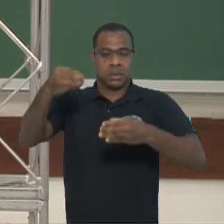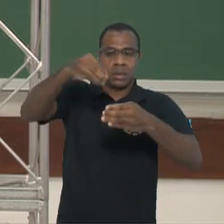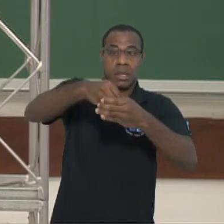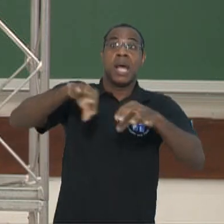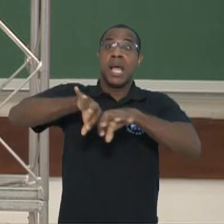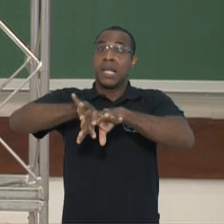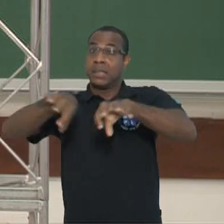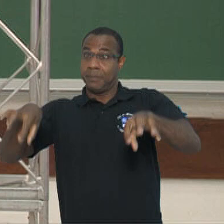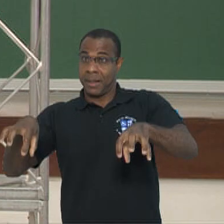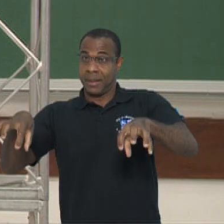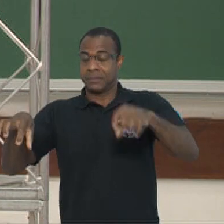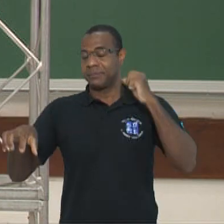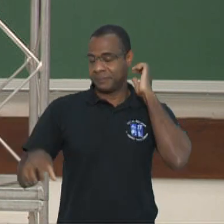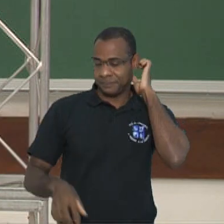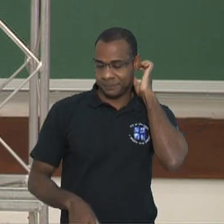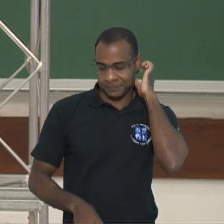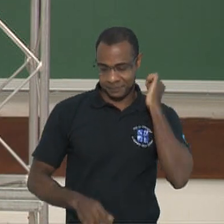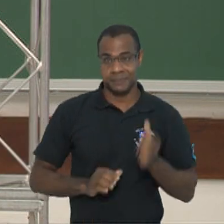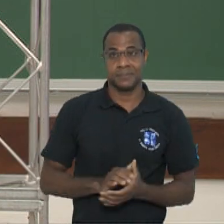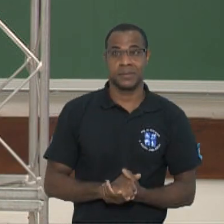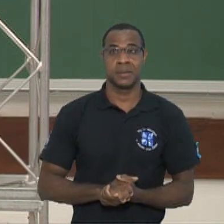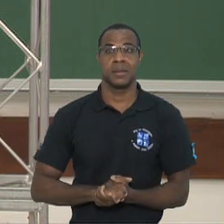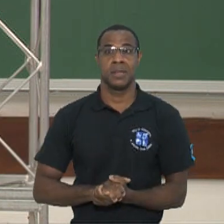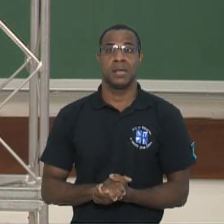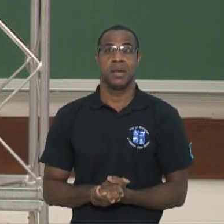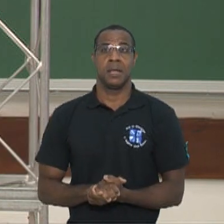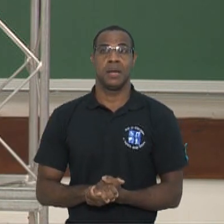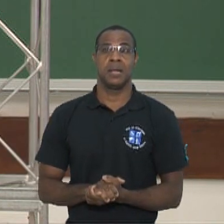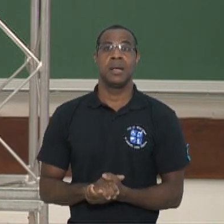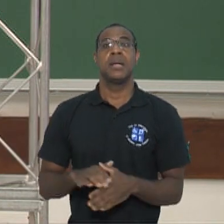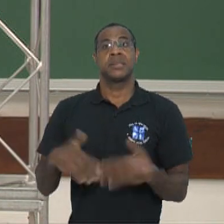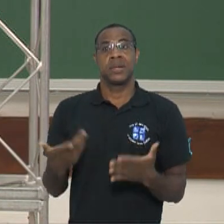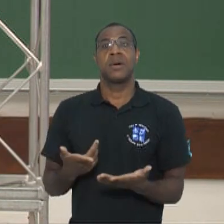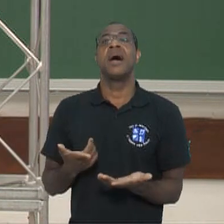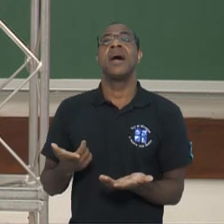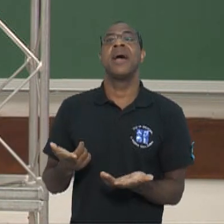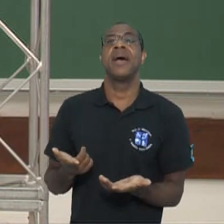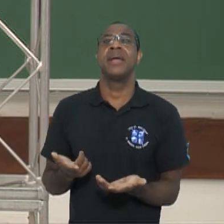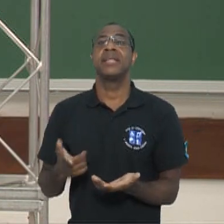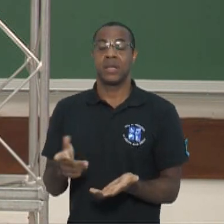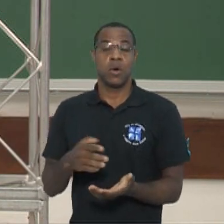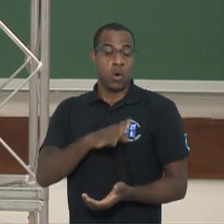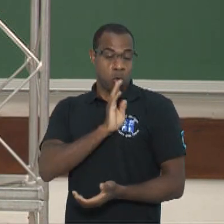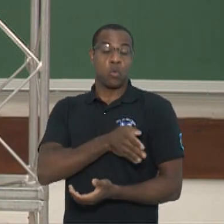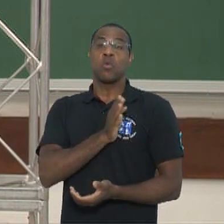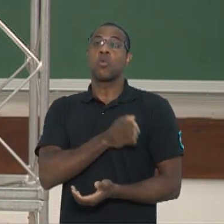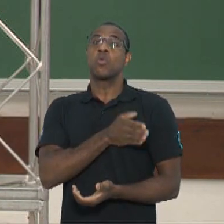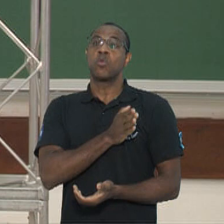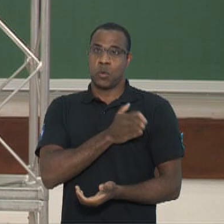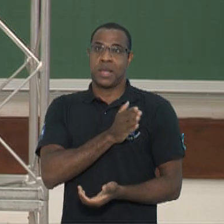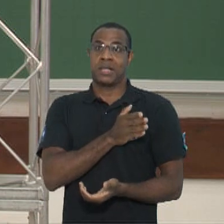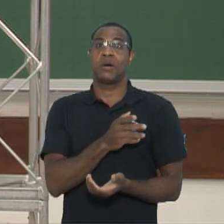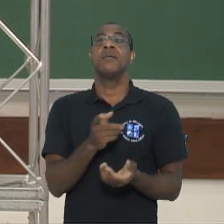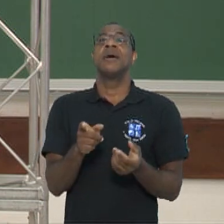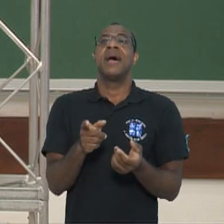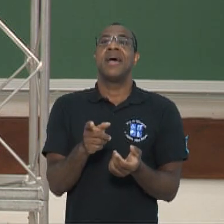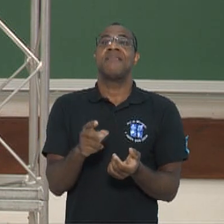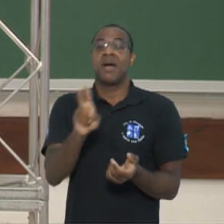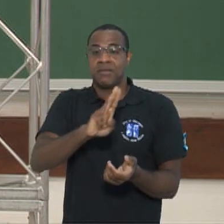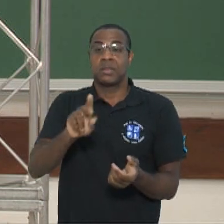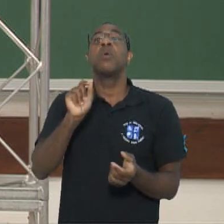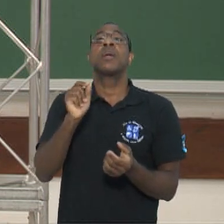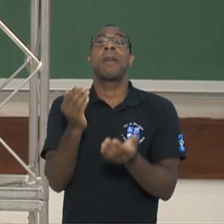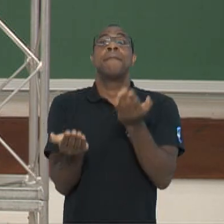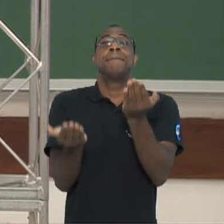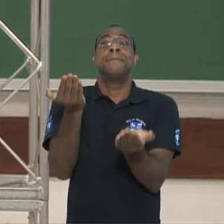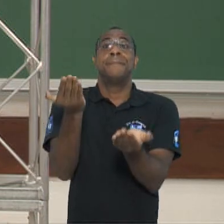julgamento de Anubis, ou julgamento de Osíris, no tribunal? Então, eles acreditavam que seria utilizado o coração para pesar. Inclusive, os egípcios